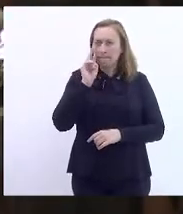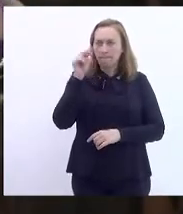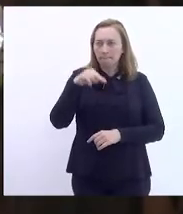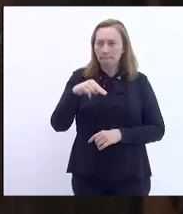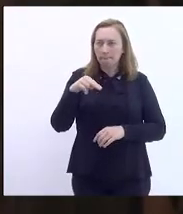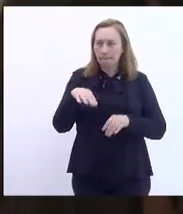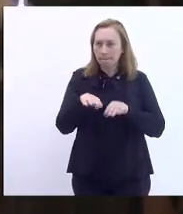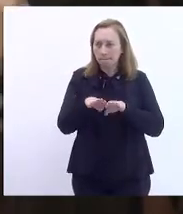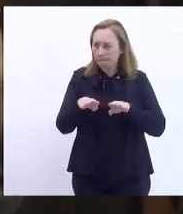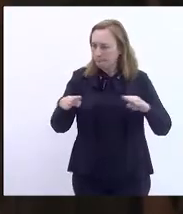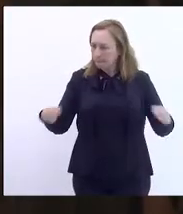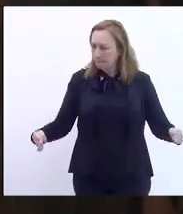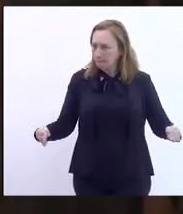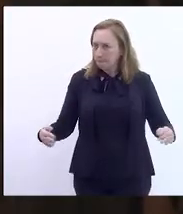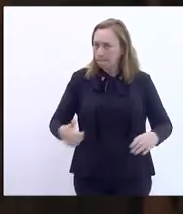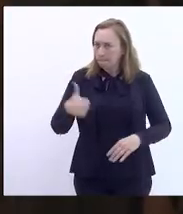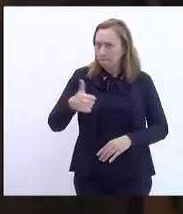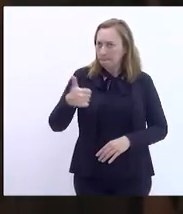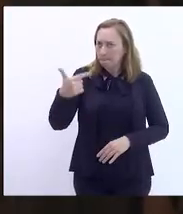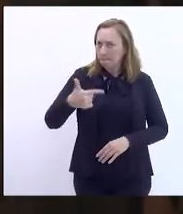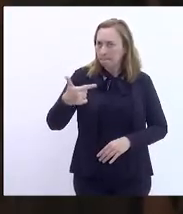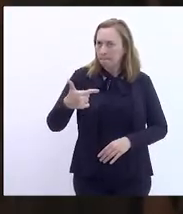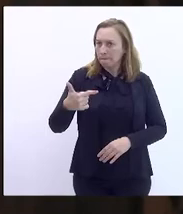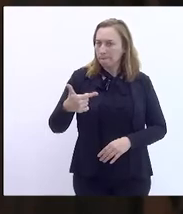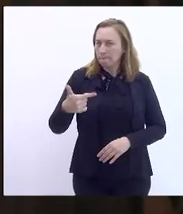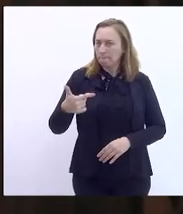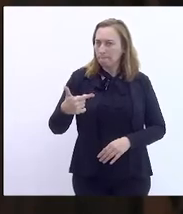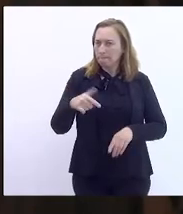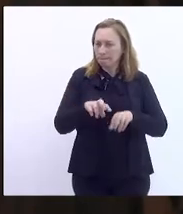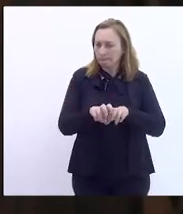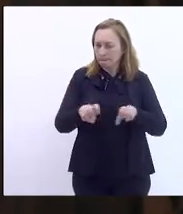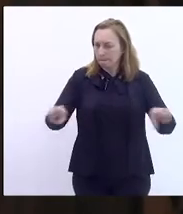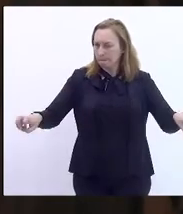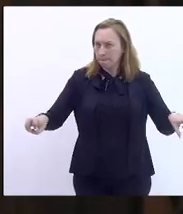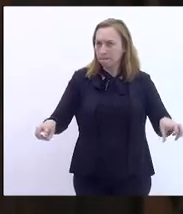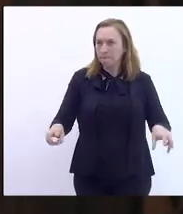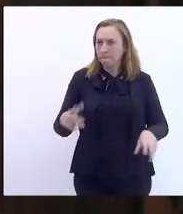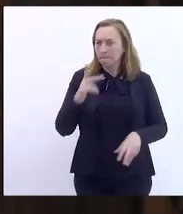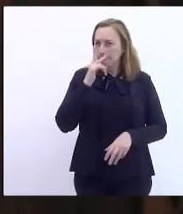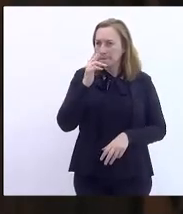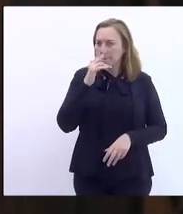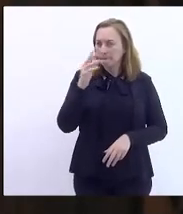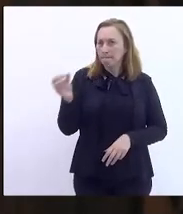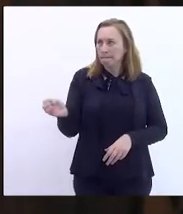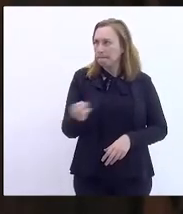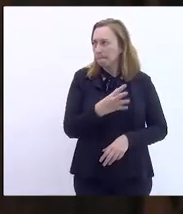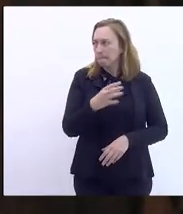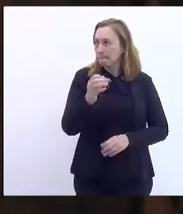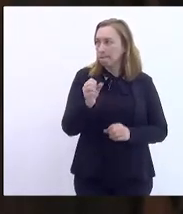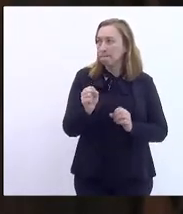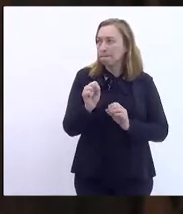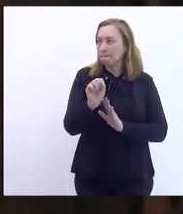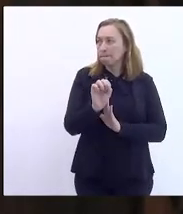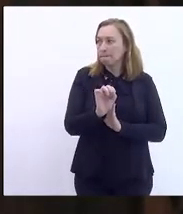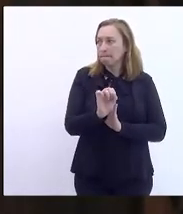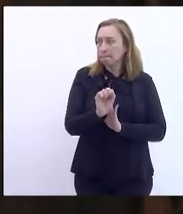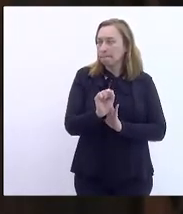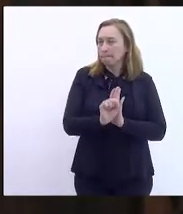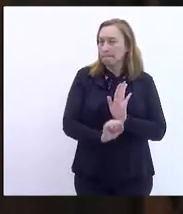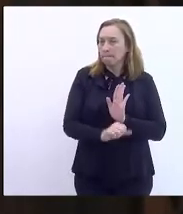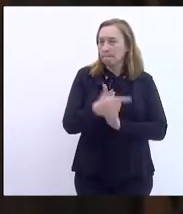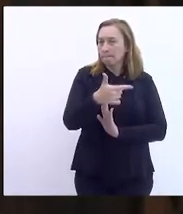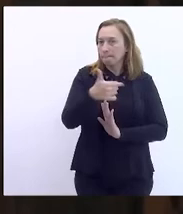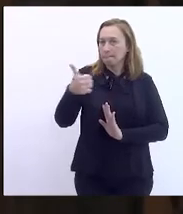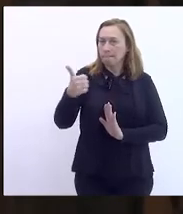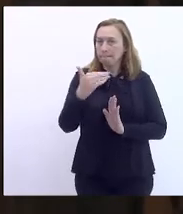ver a mesa e talvez a primeira ou a segunda fila ou seja parece que a modernidade do Século 21 que é